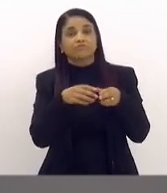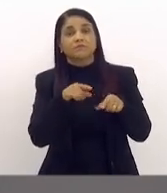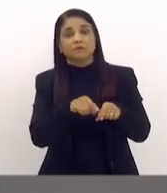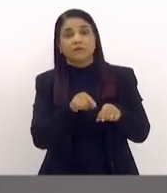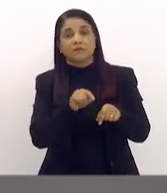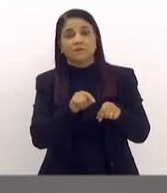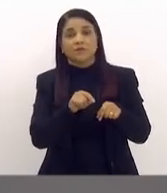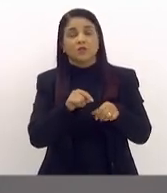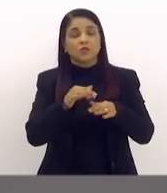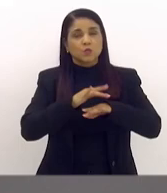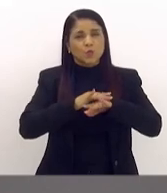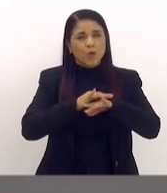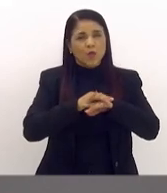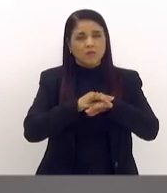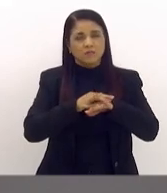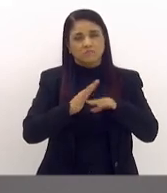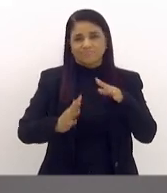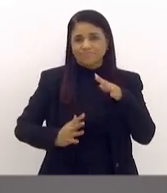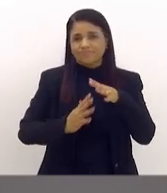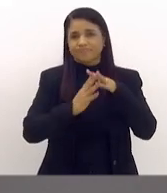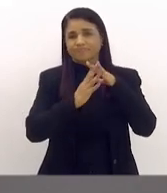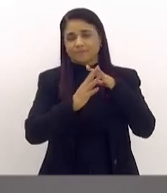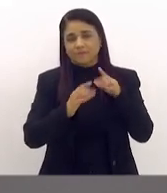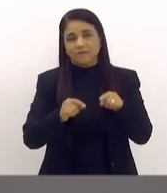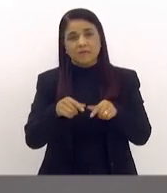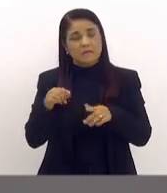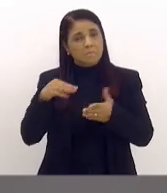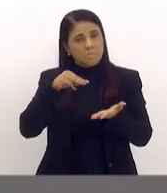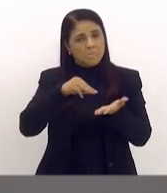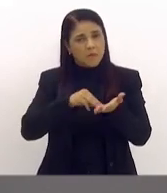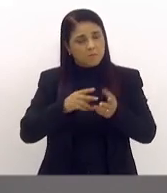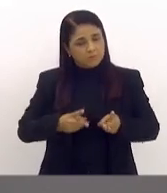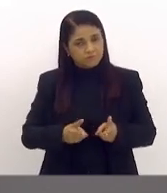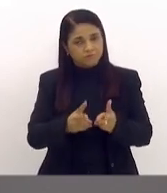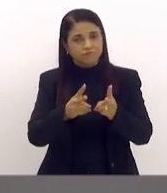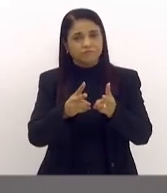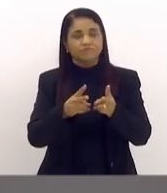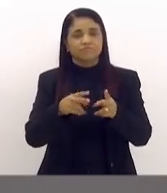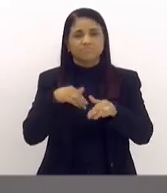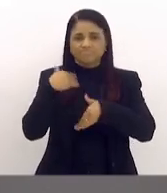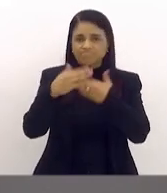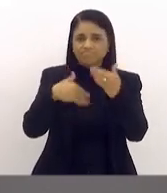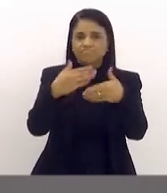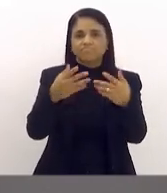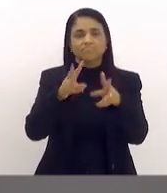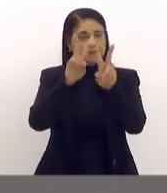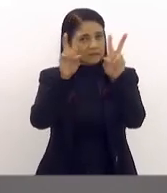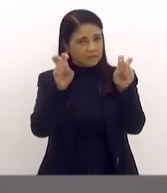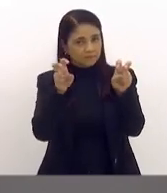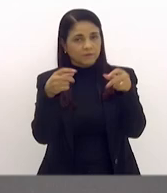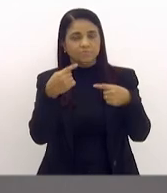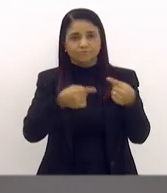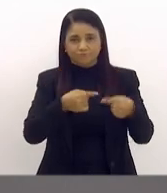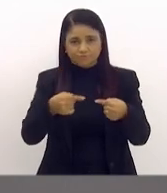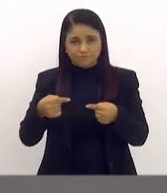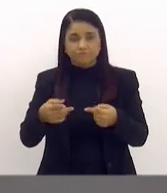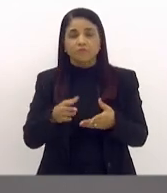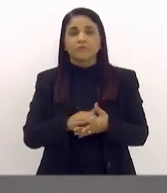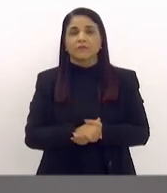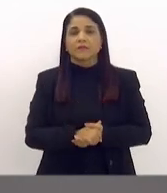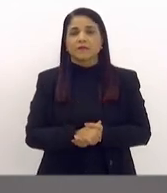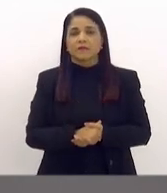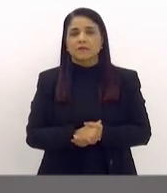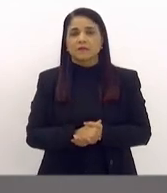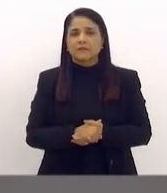vou coordenar e ele vai ser um membro efetivo Com certeza nós vamos avançar nesse tema também e vai ser